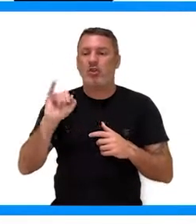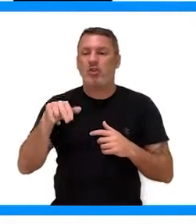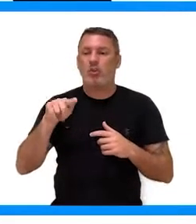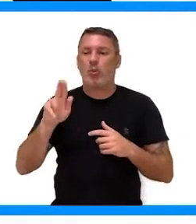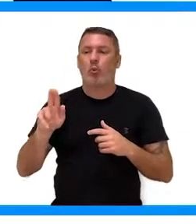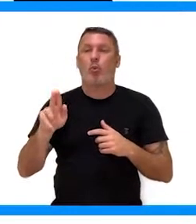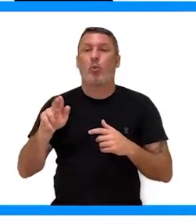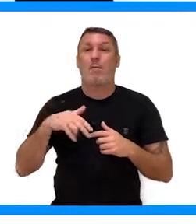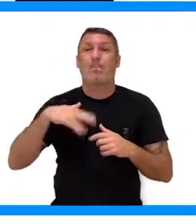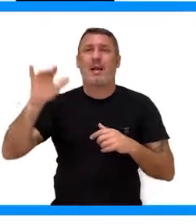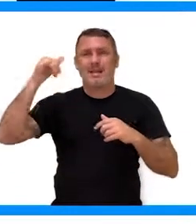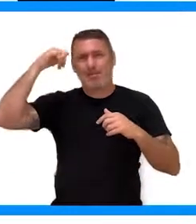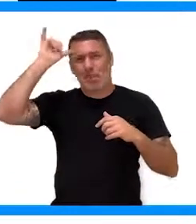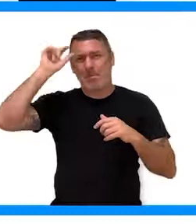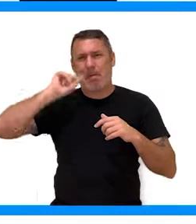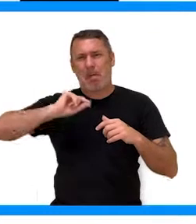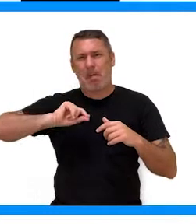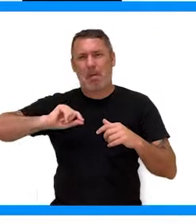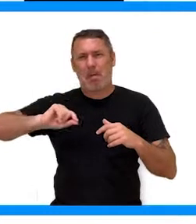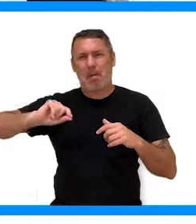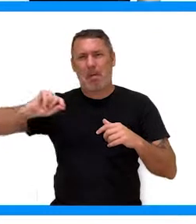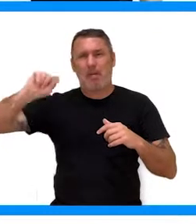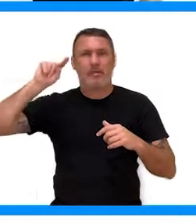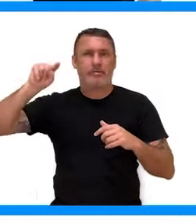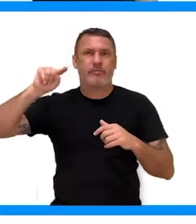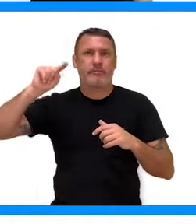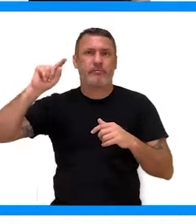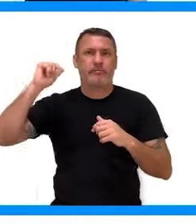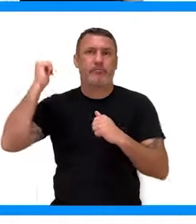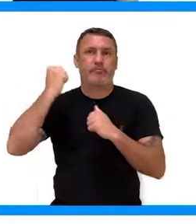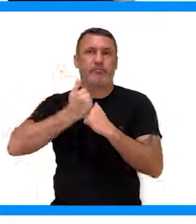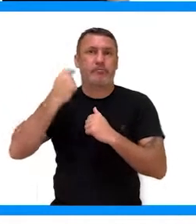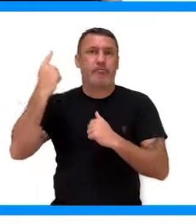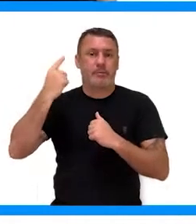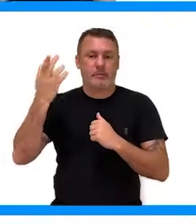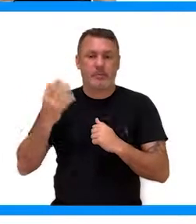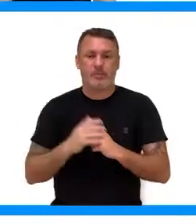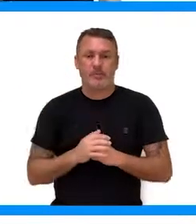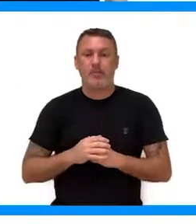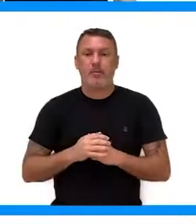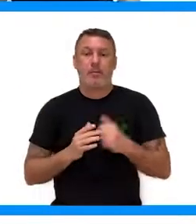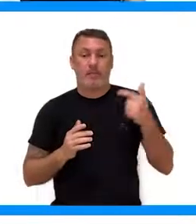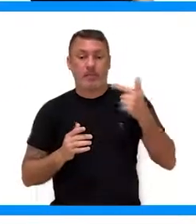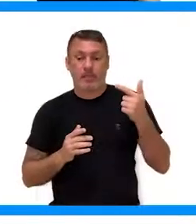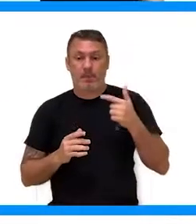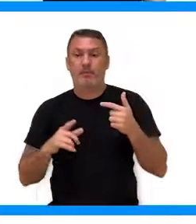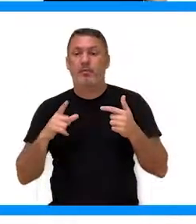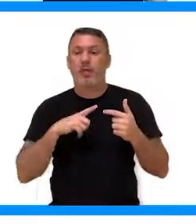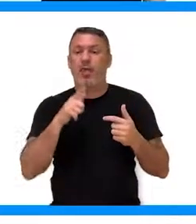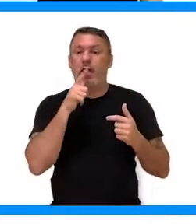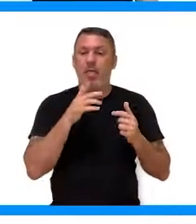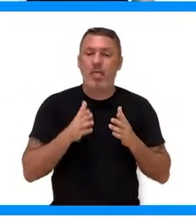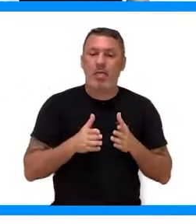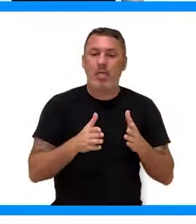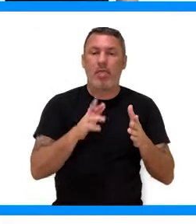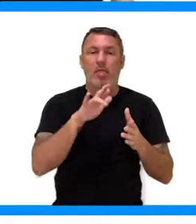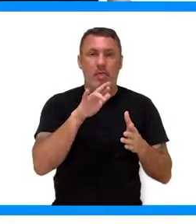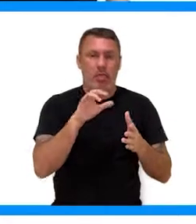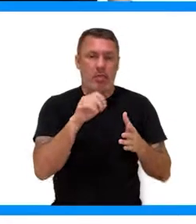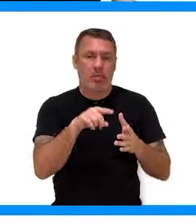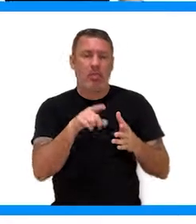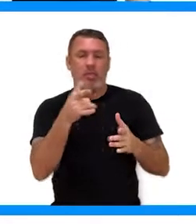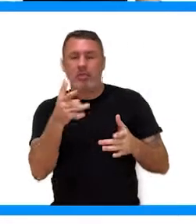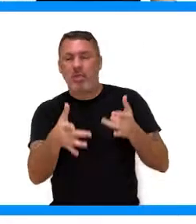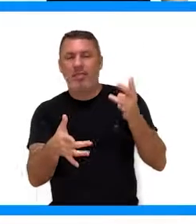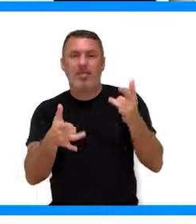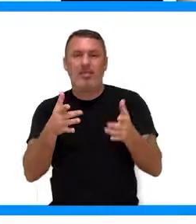país. Tudo bem. Texto 2. As várzeas dos rios são os principais espaços de aproveitamento